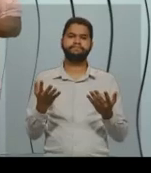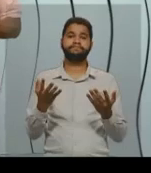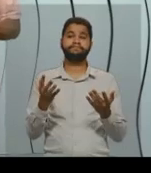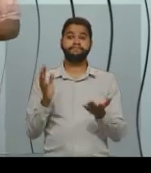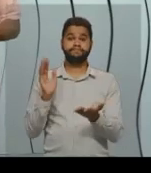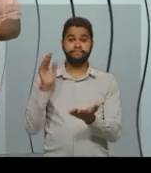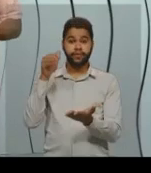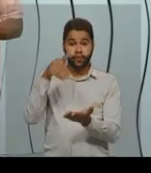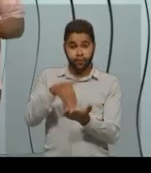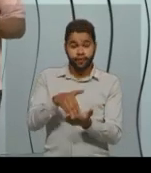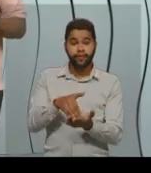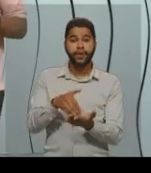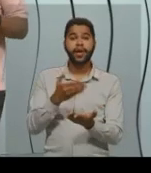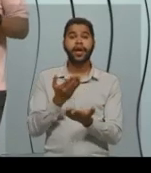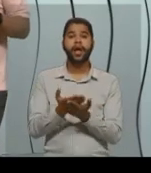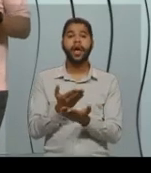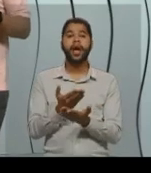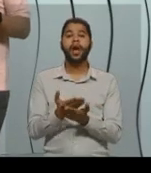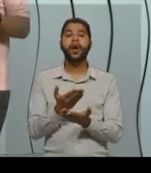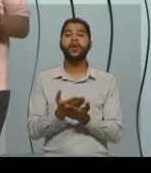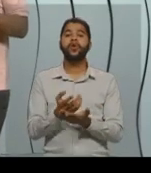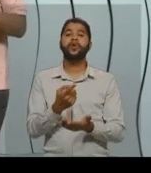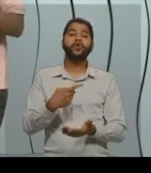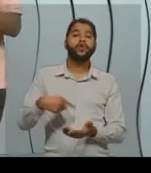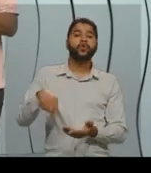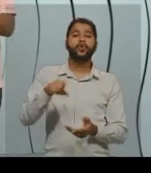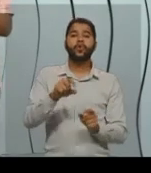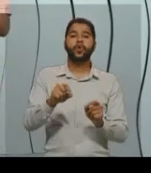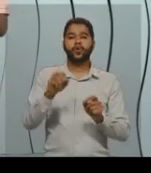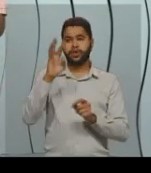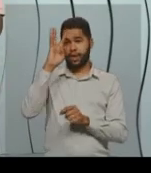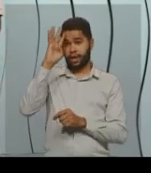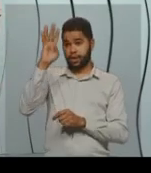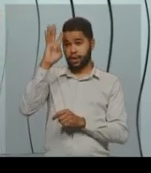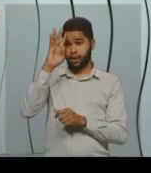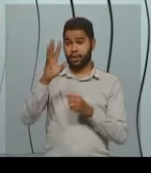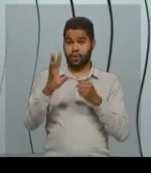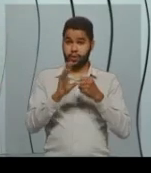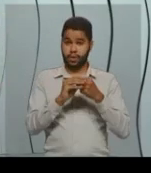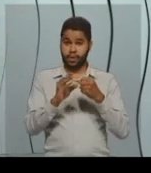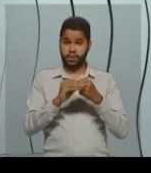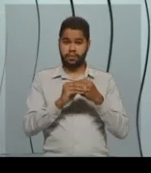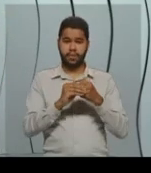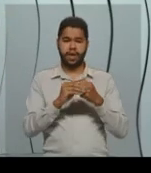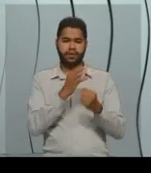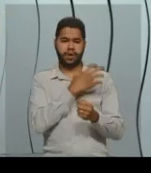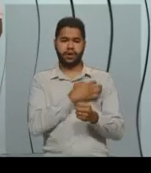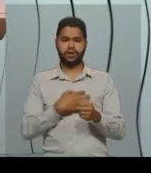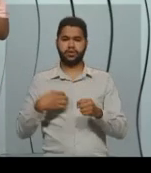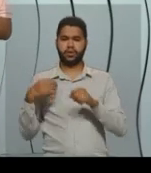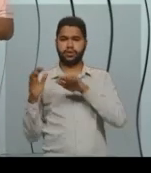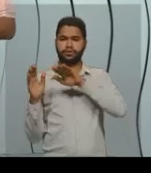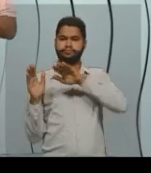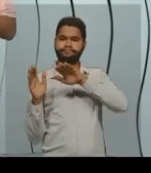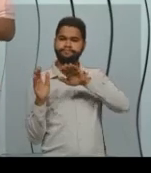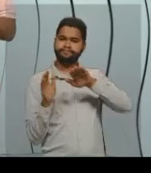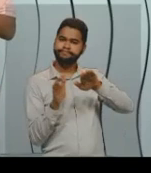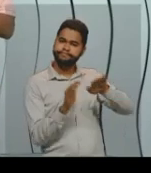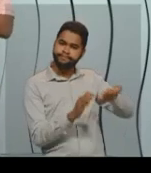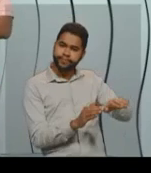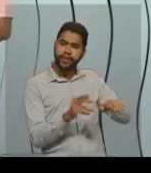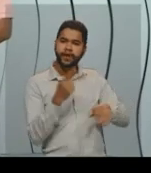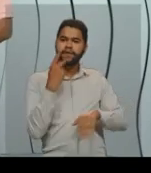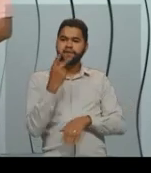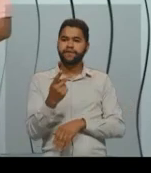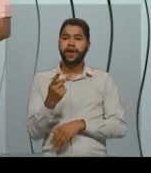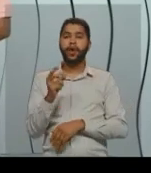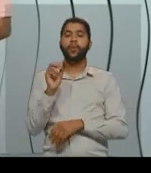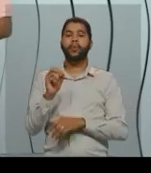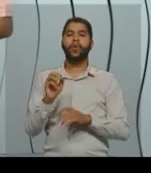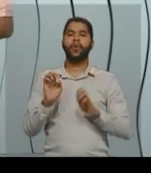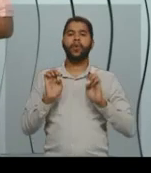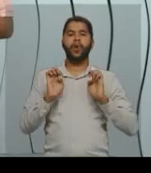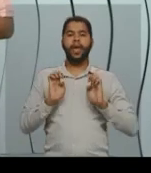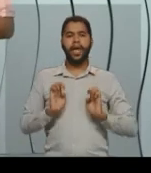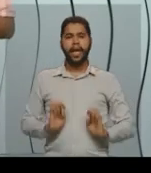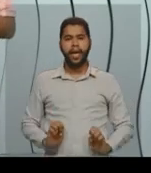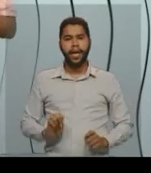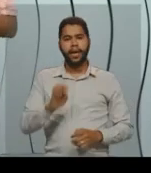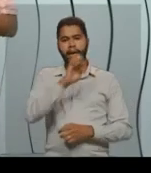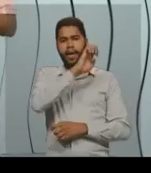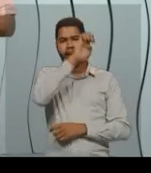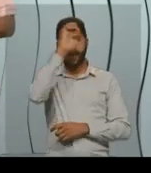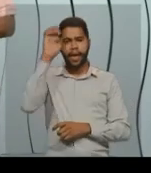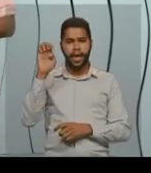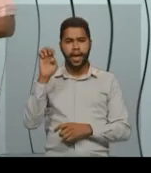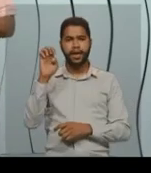finalmente da nossa aula, nós vamos deixar a teoria do conhecimento de Aristóteles de lado e vamos falar um pouquinho da ética aristotélica, que é